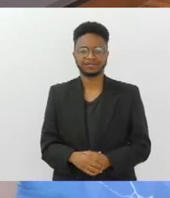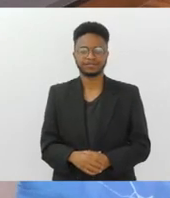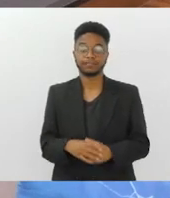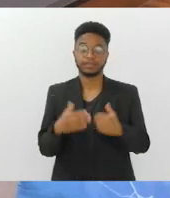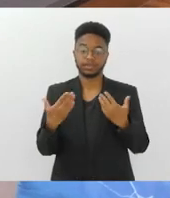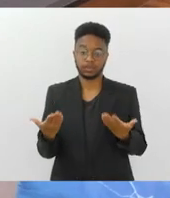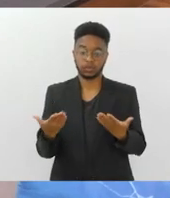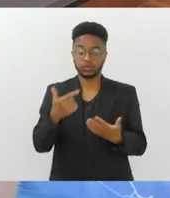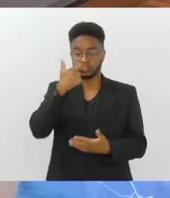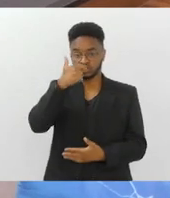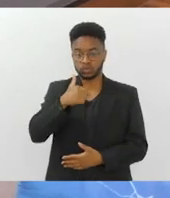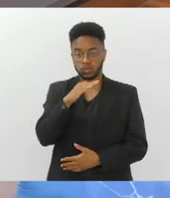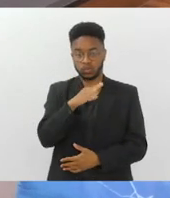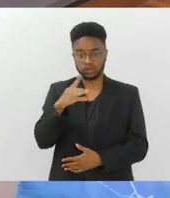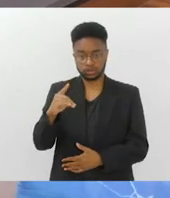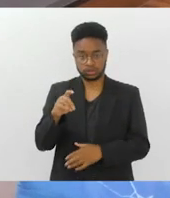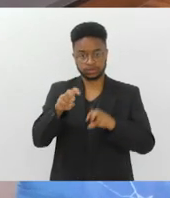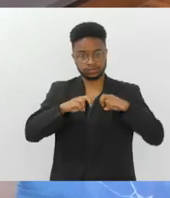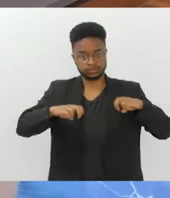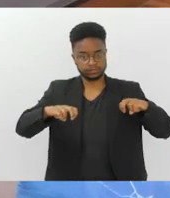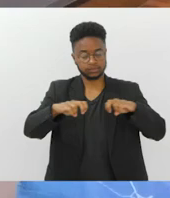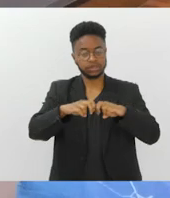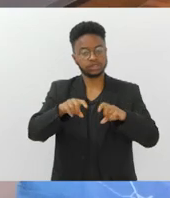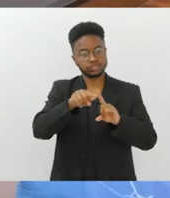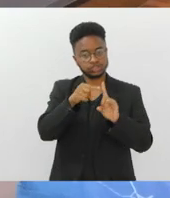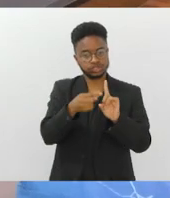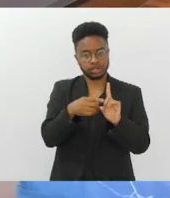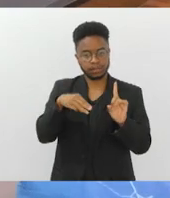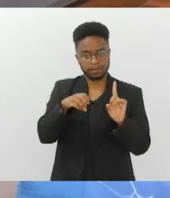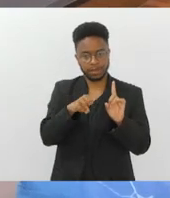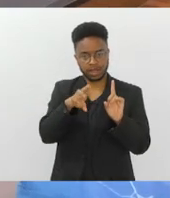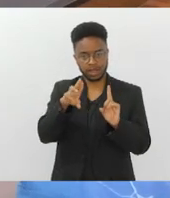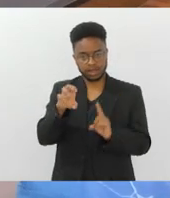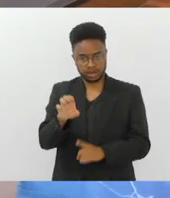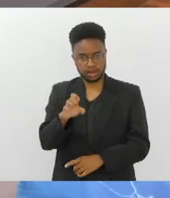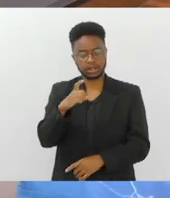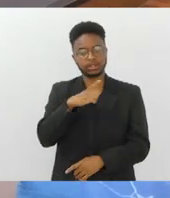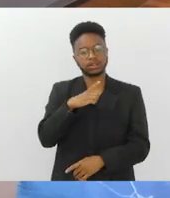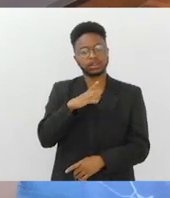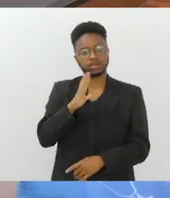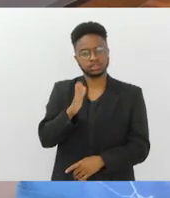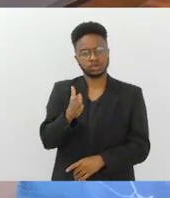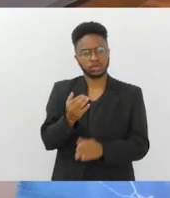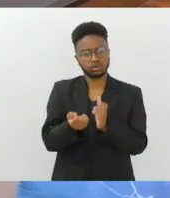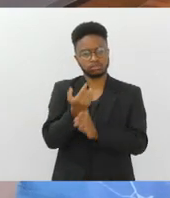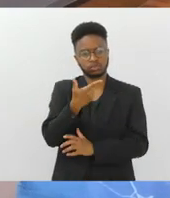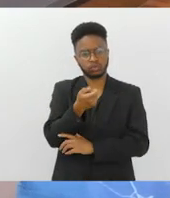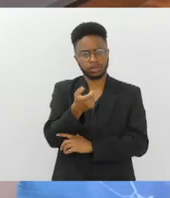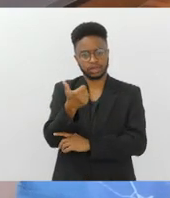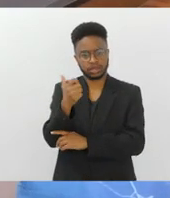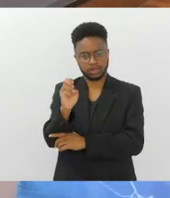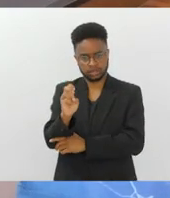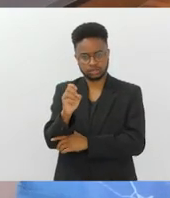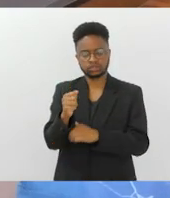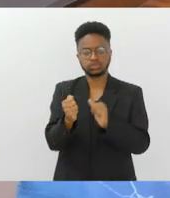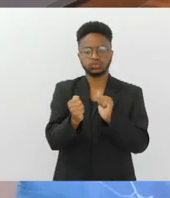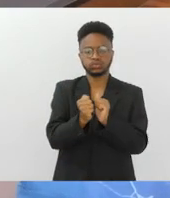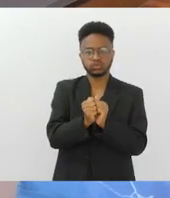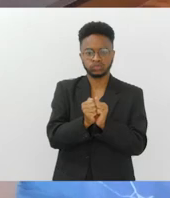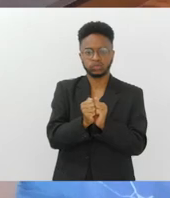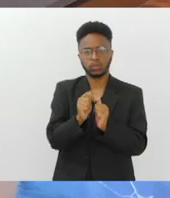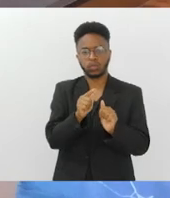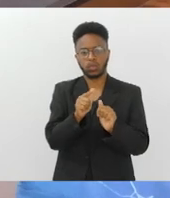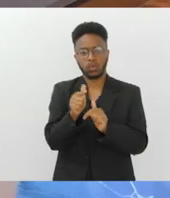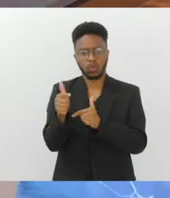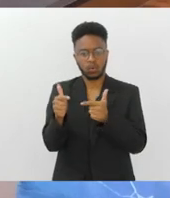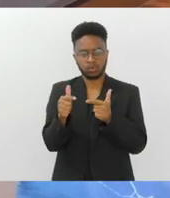Então, sou coordenadora da Roda de Gestantes da Maré, né, que é uma roda que existe desde 2015, junto com outras